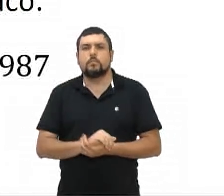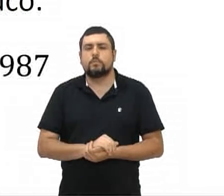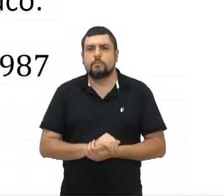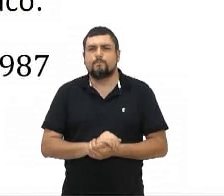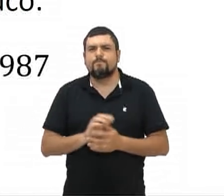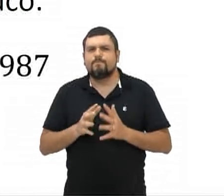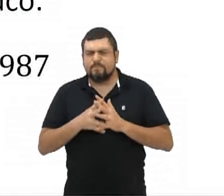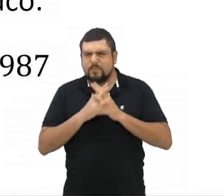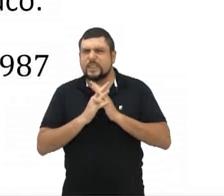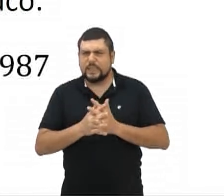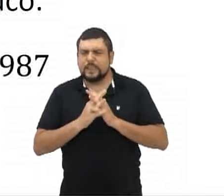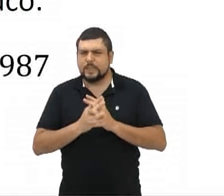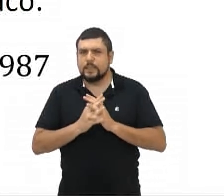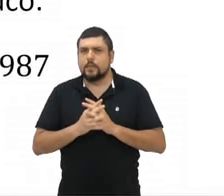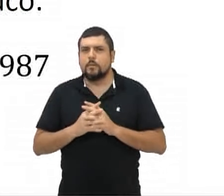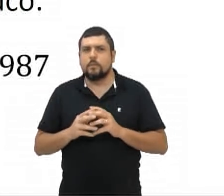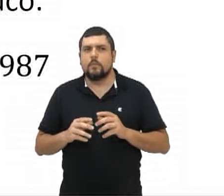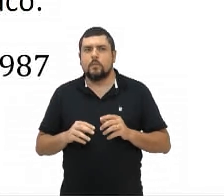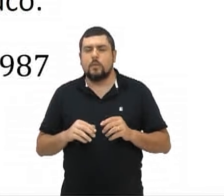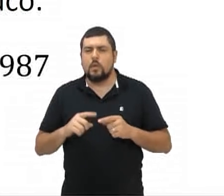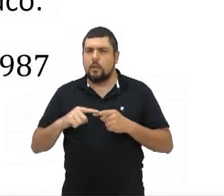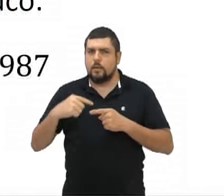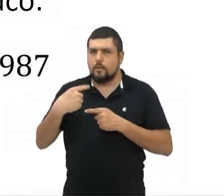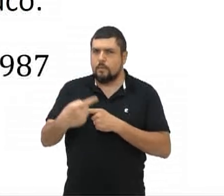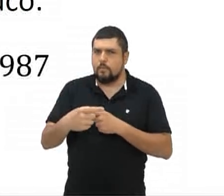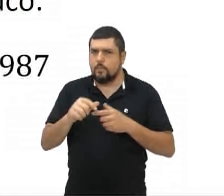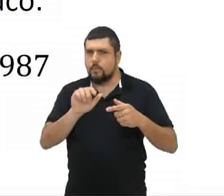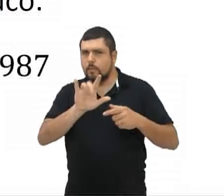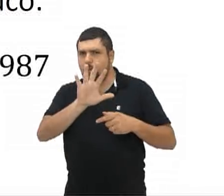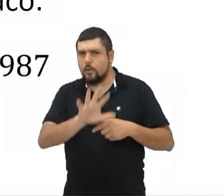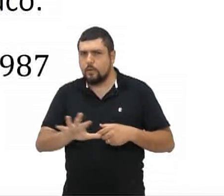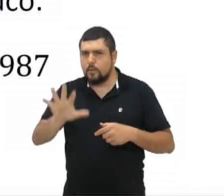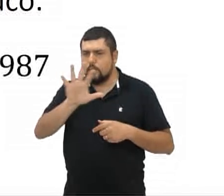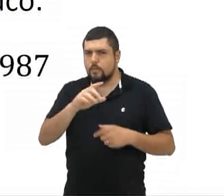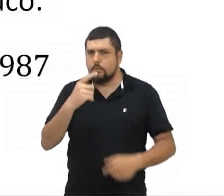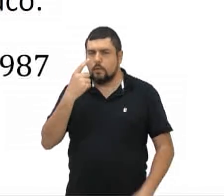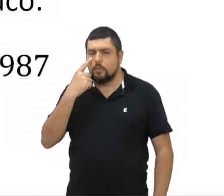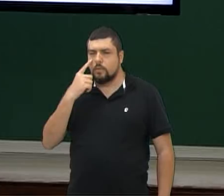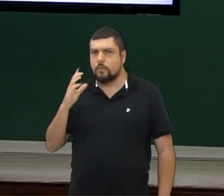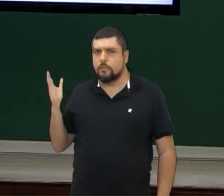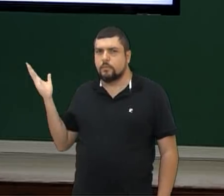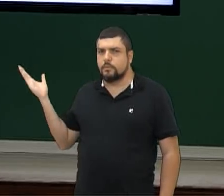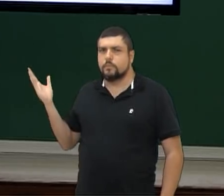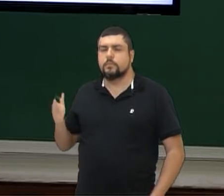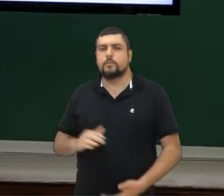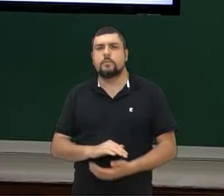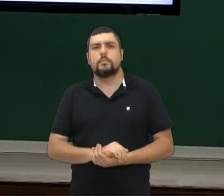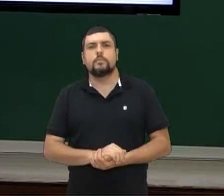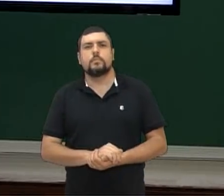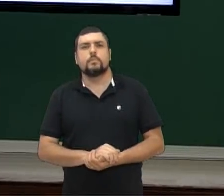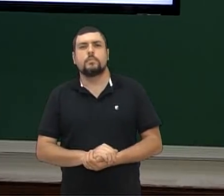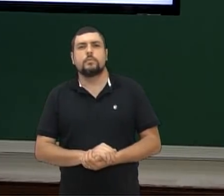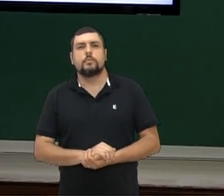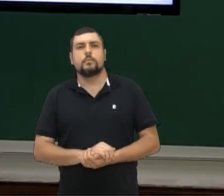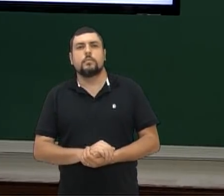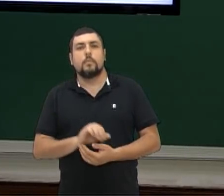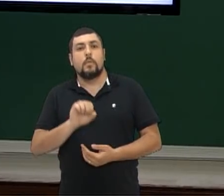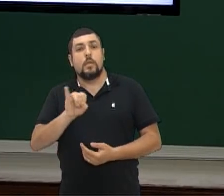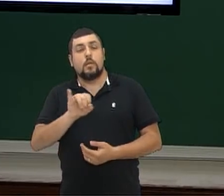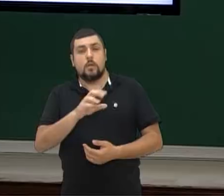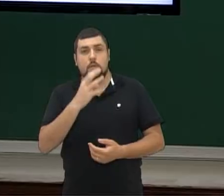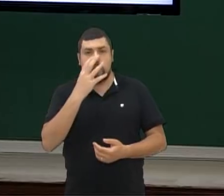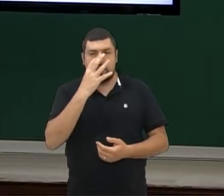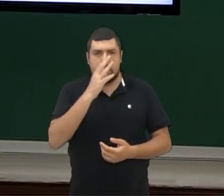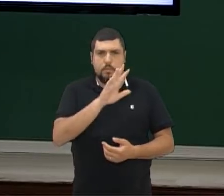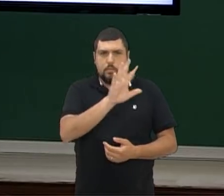Complicado de entender, né? Talvez na imagem a seguir fique um pouco mais fácil. Veja, quando você tem a figura, aqui